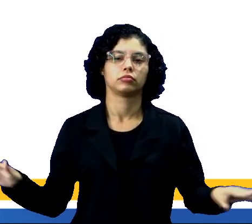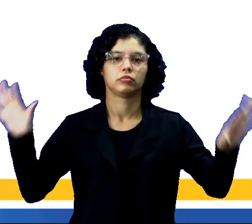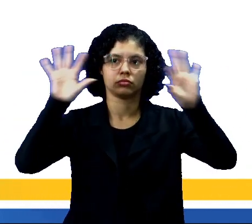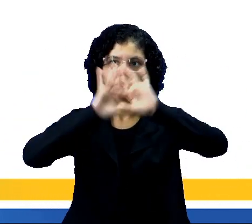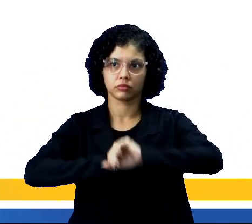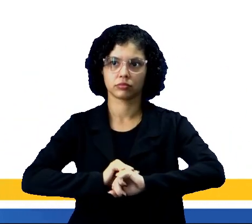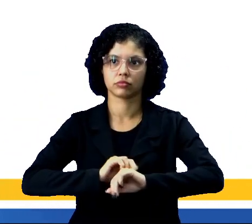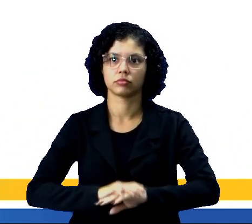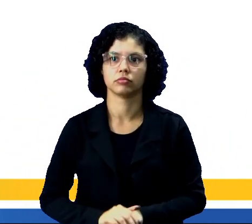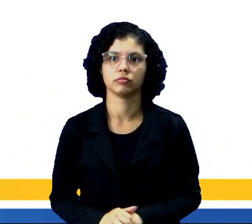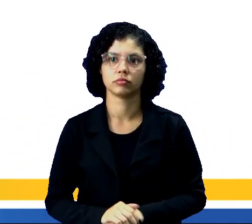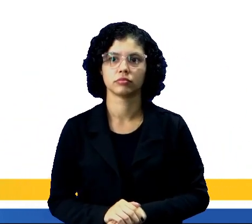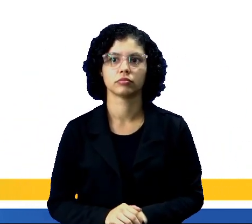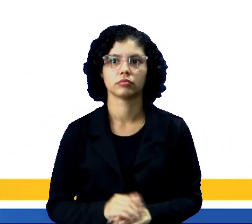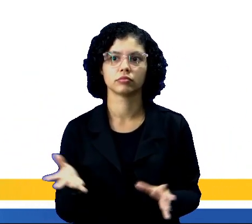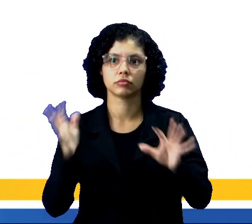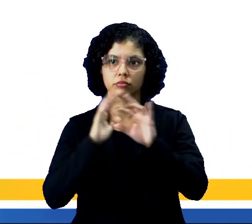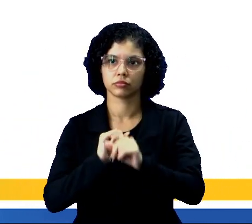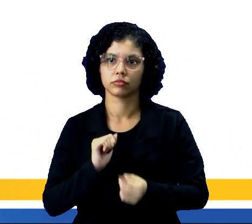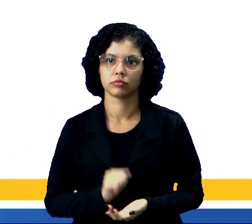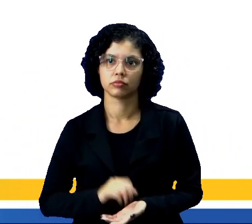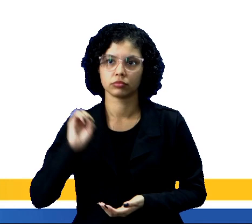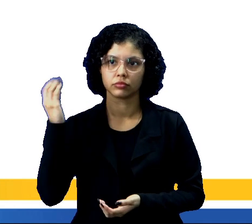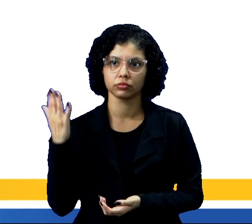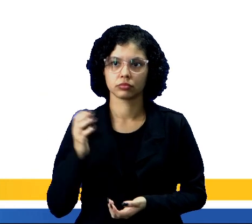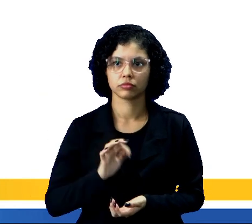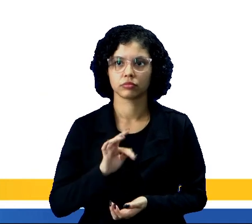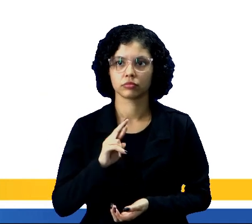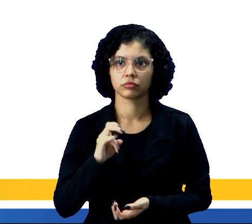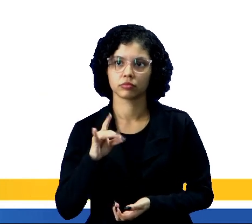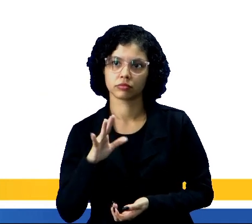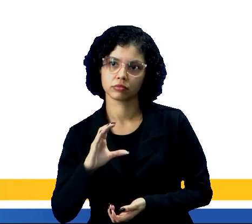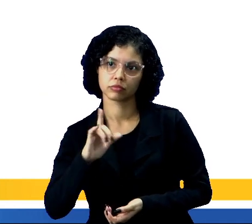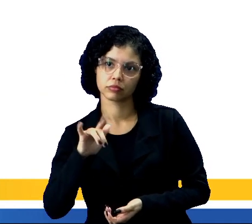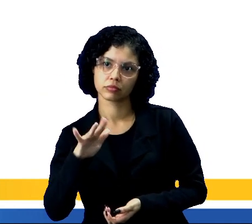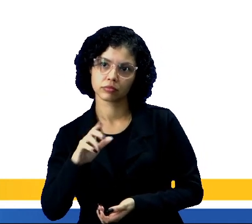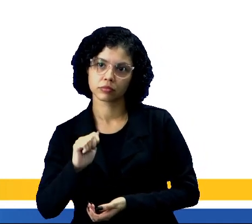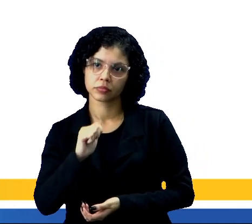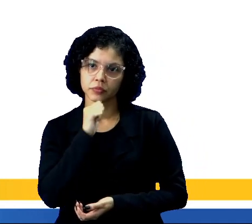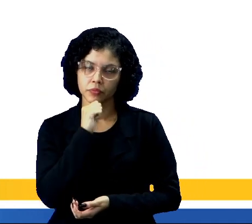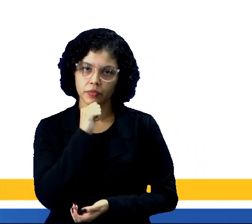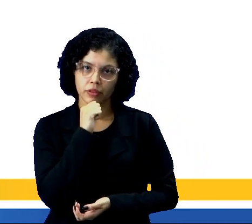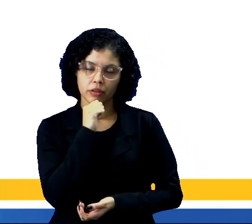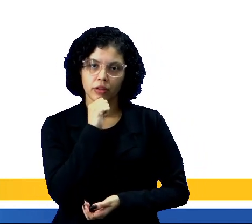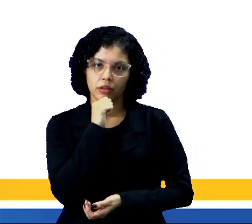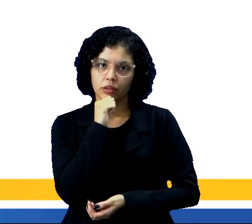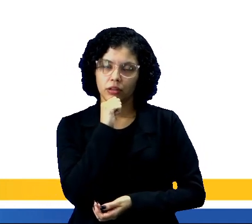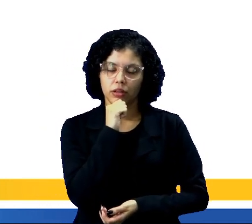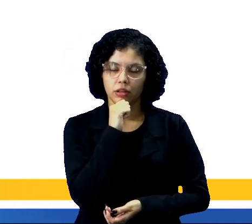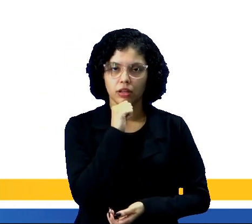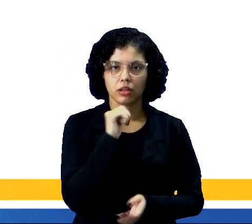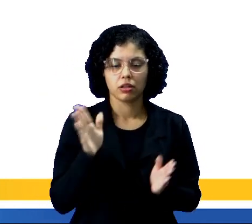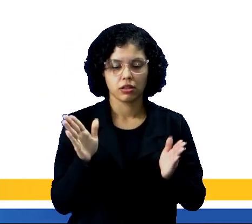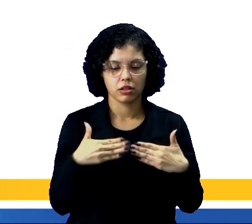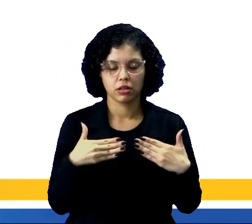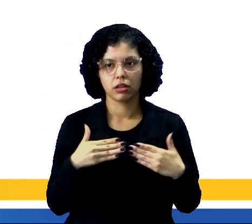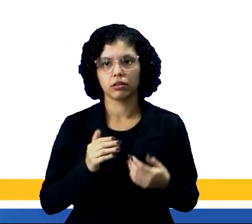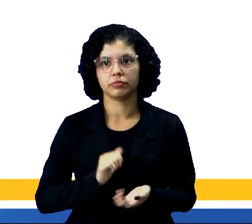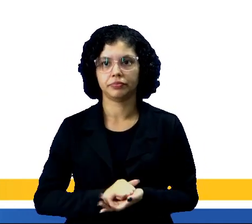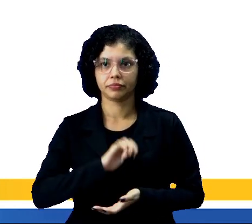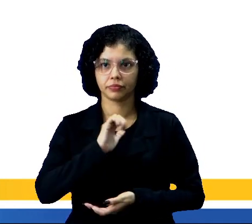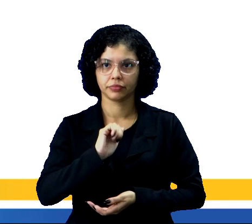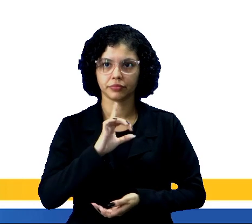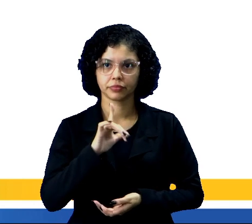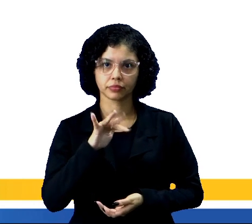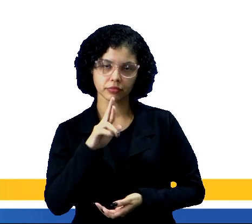na fase escura. Nessa fase ocorre a fosforilação cíclica, que é uma fosforilação que é do tipo fechada,